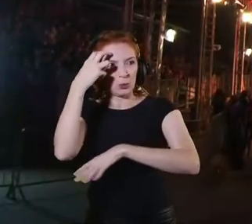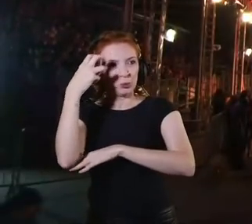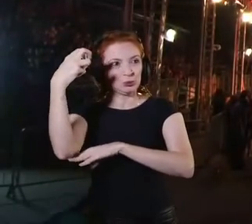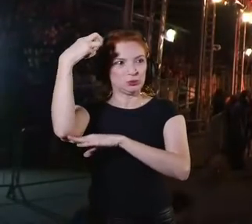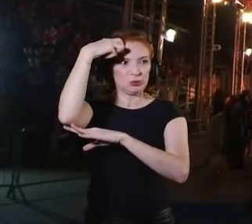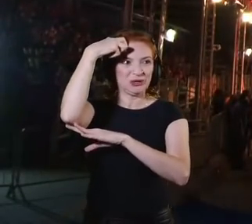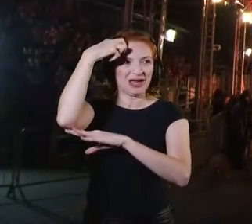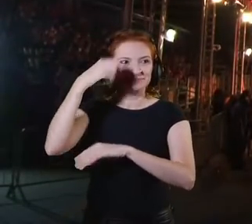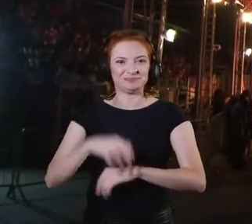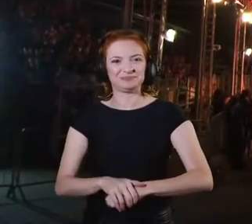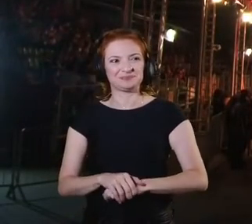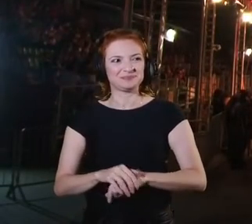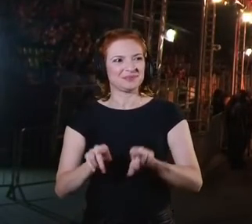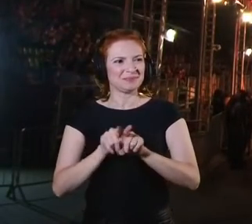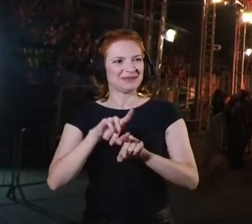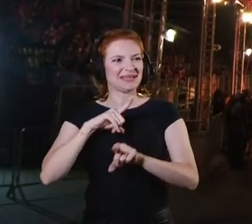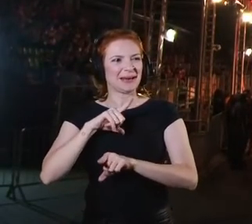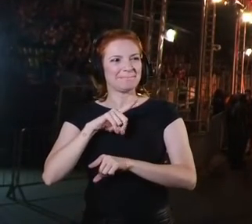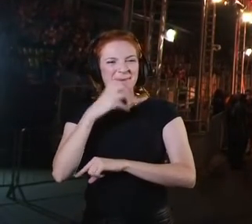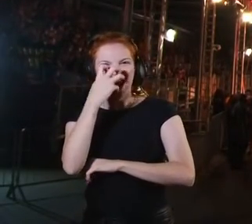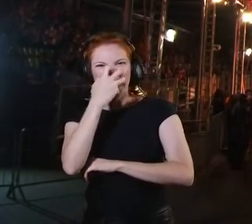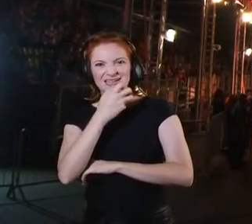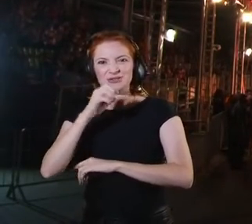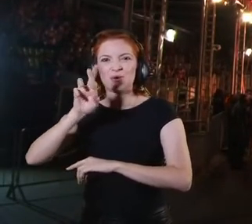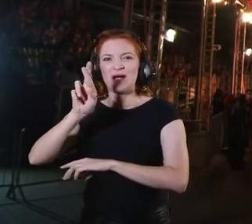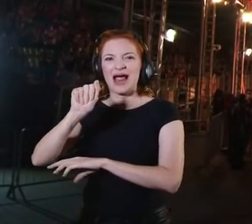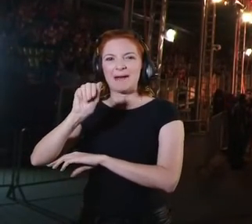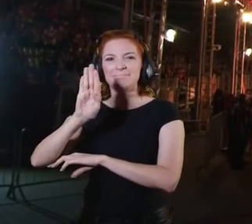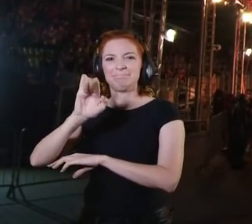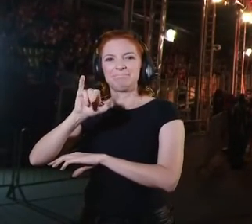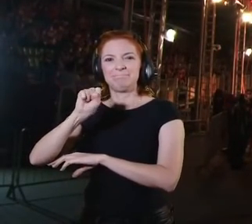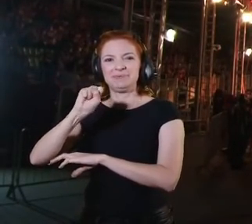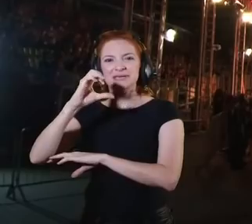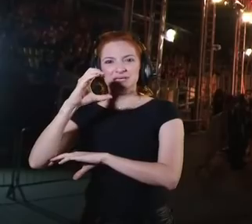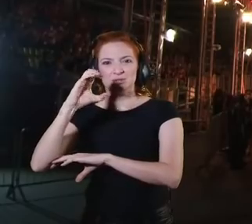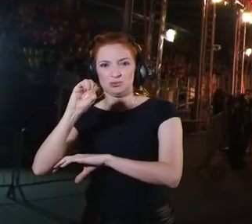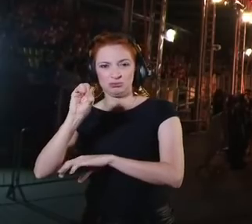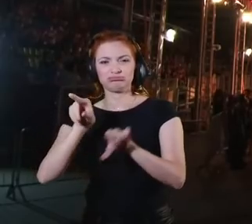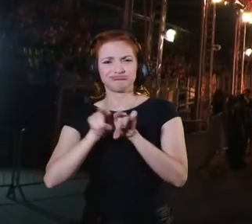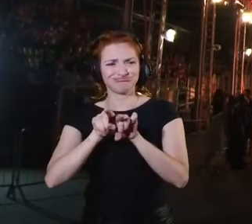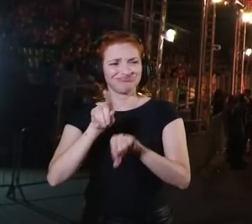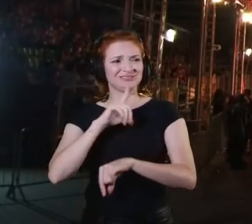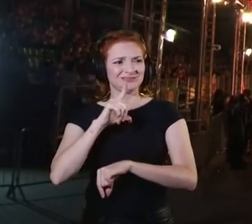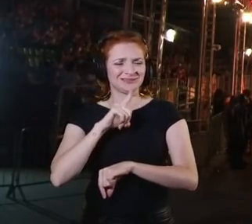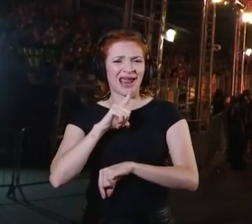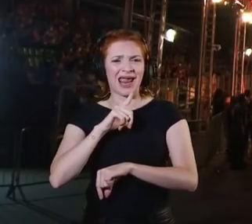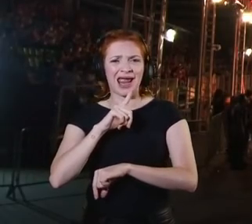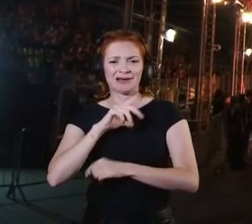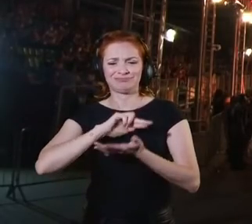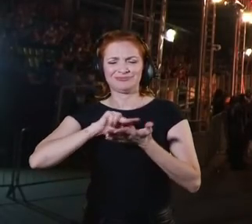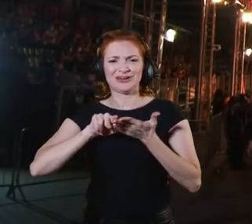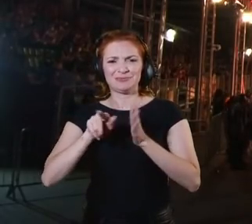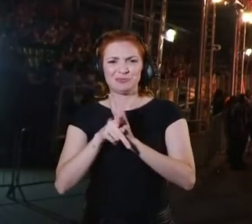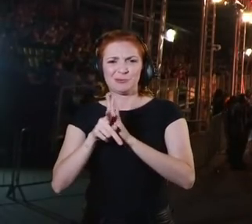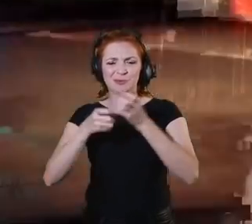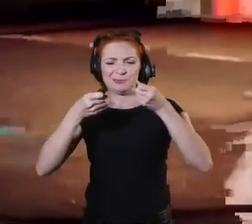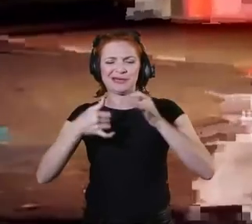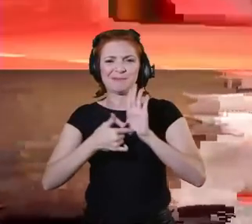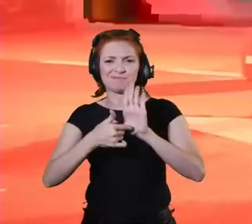Tem o Palhaço Rabisco ali também, tem vários integrantes representando o circo. Foi